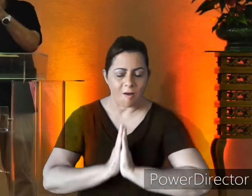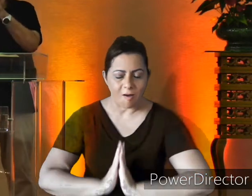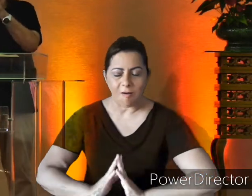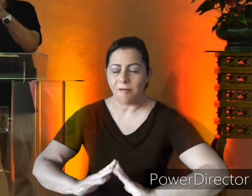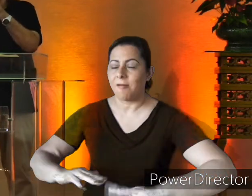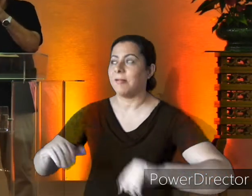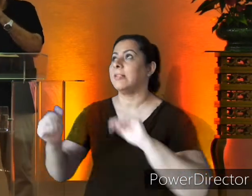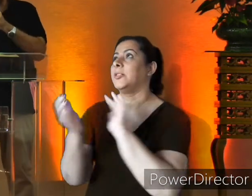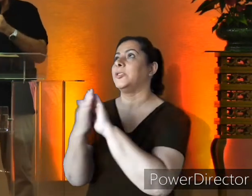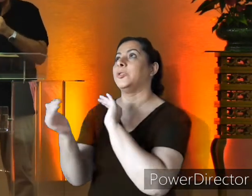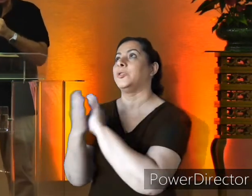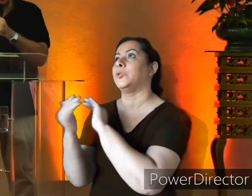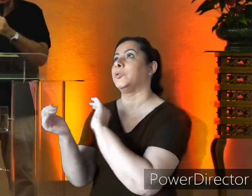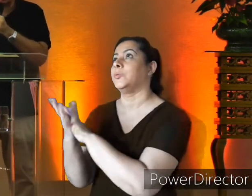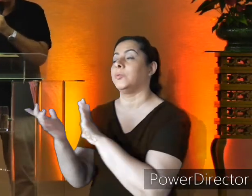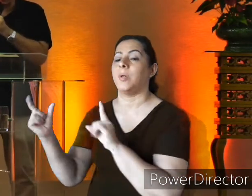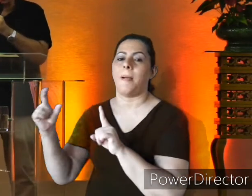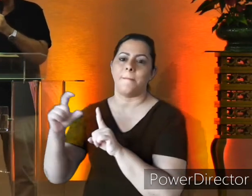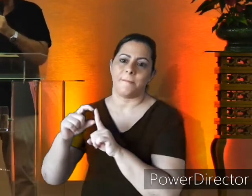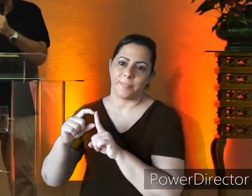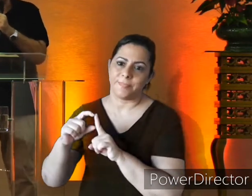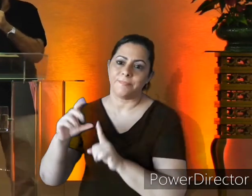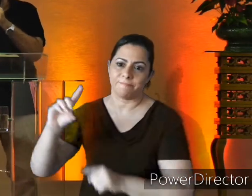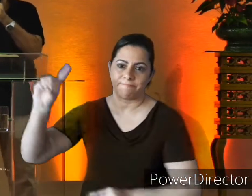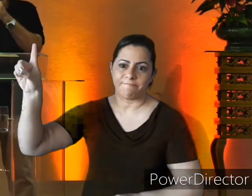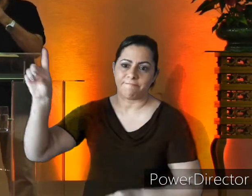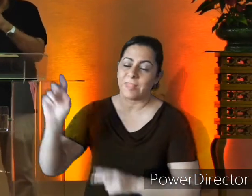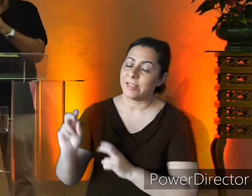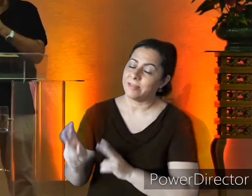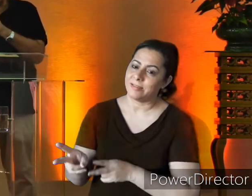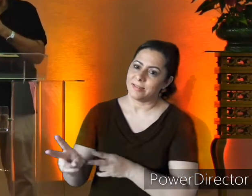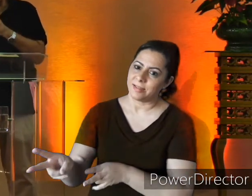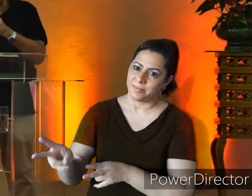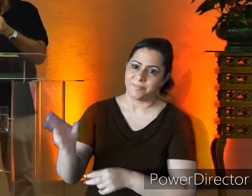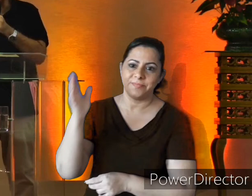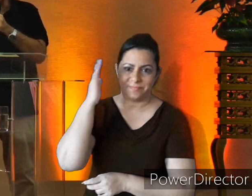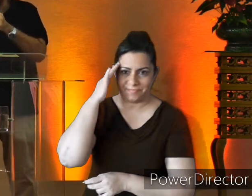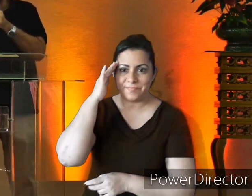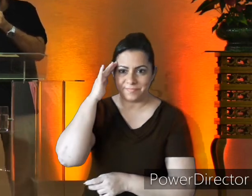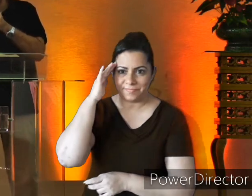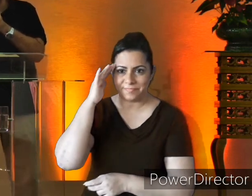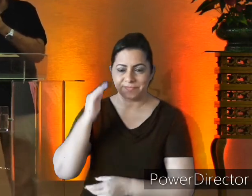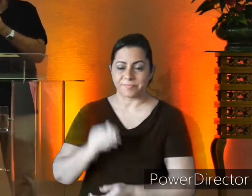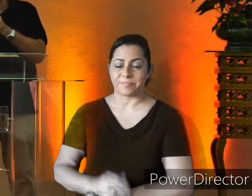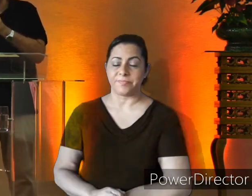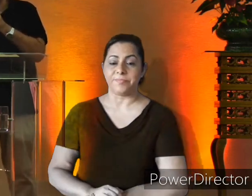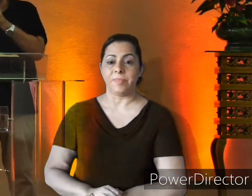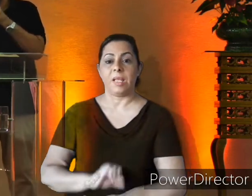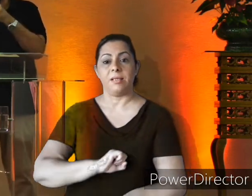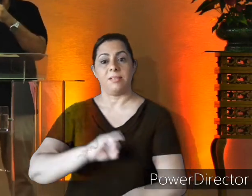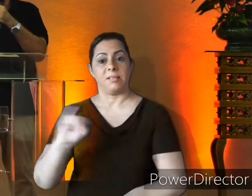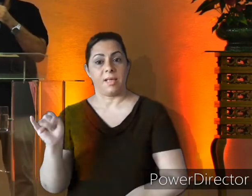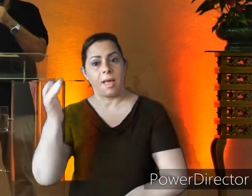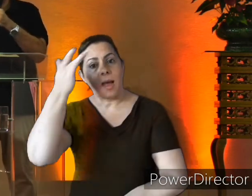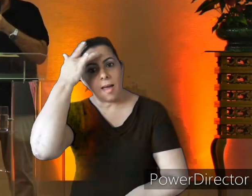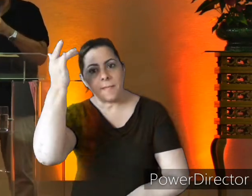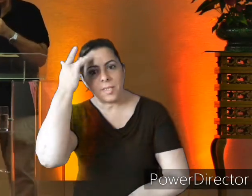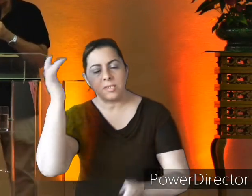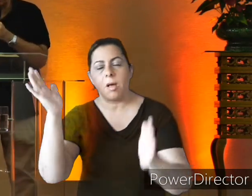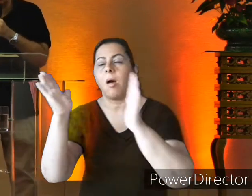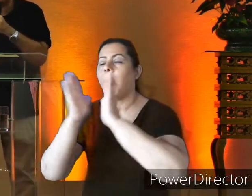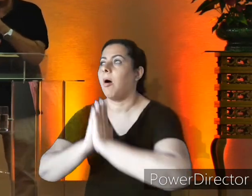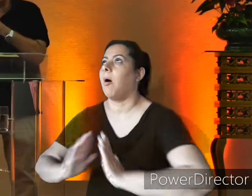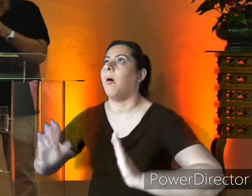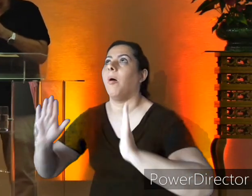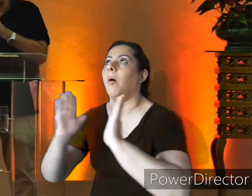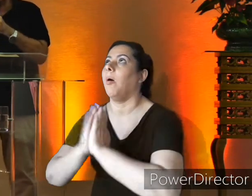ora, contra a igreja que adora, contra a igreja que tem compromisso com a palavra, que não olha para a direita